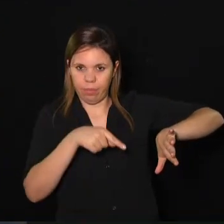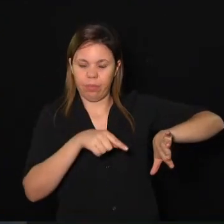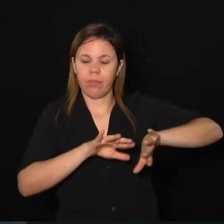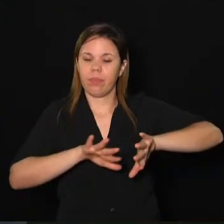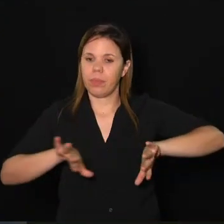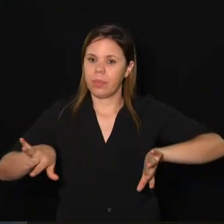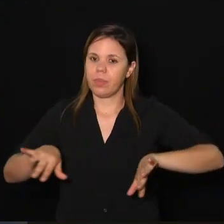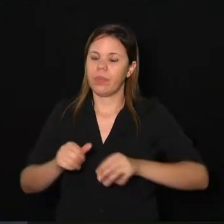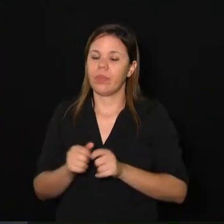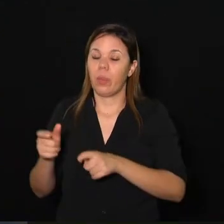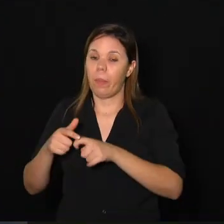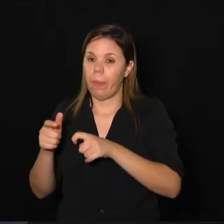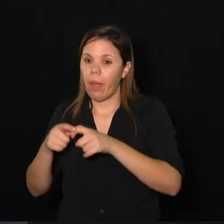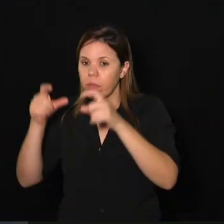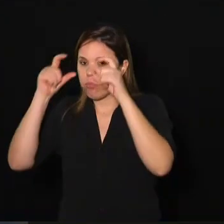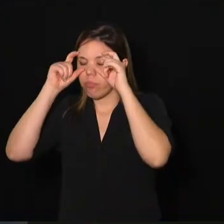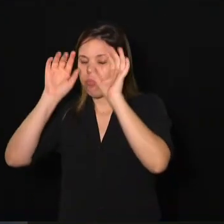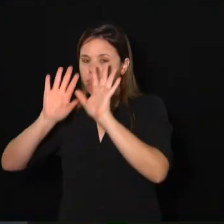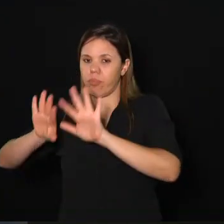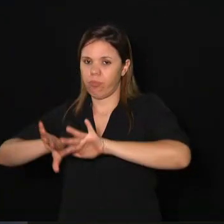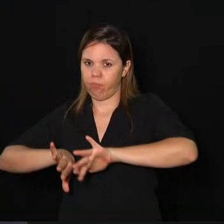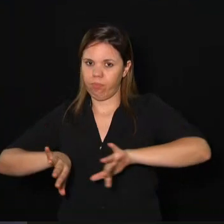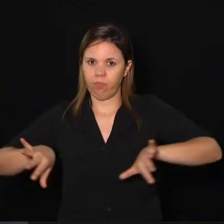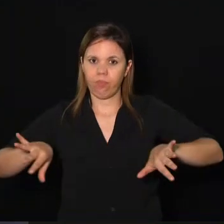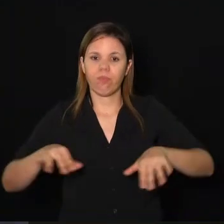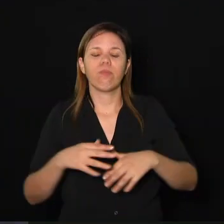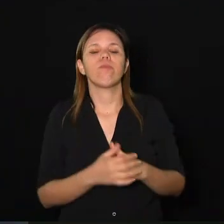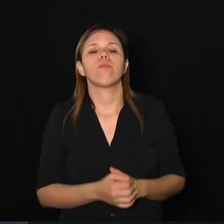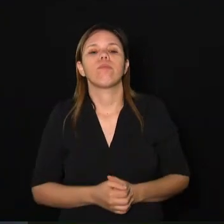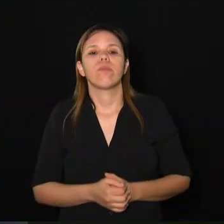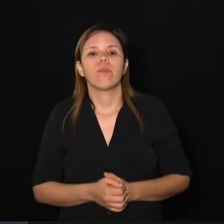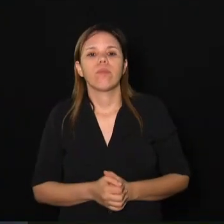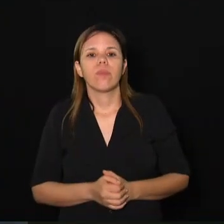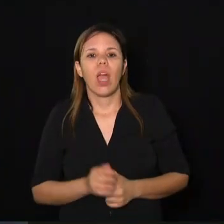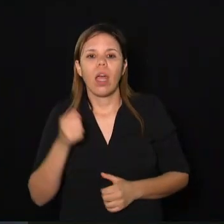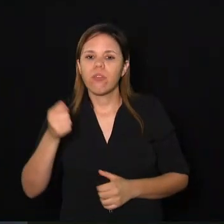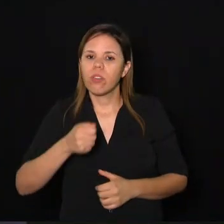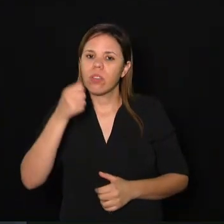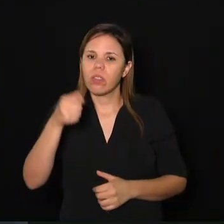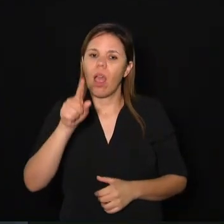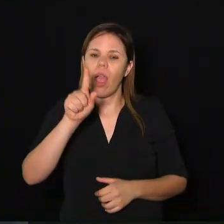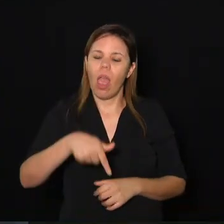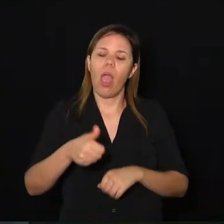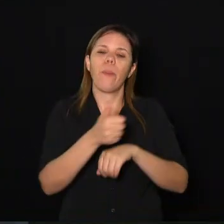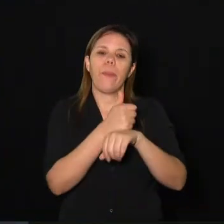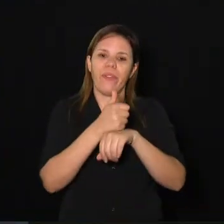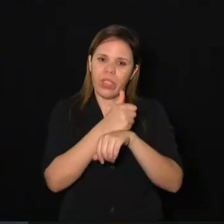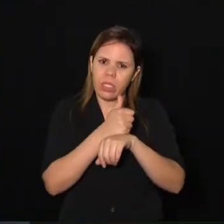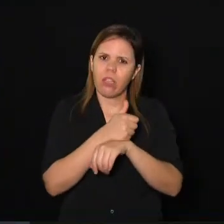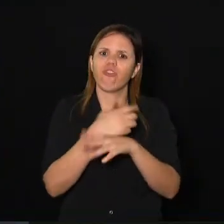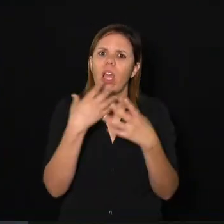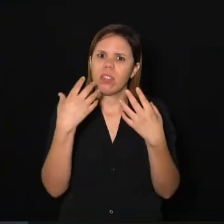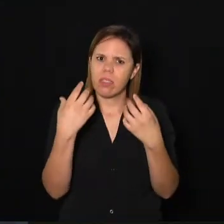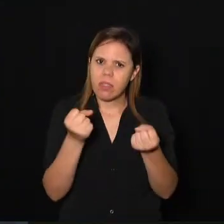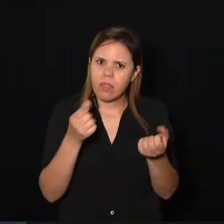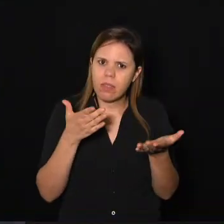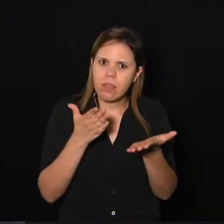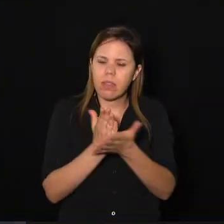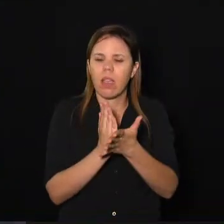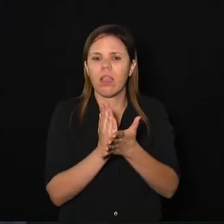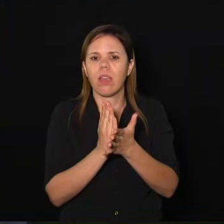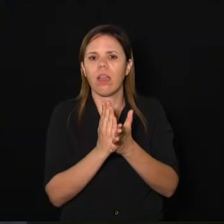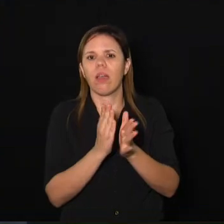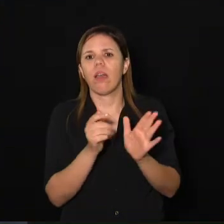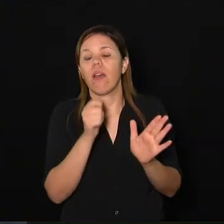associação de oftalmologia é uma profissão regulamentada ou melhor não sei se está